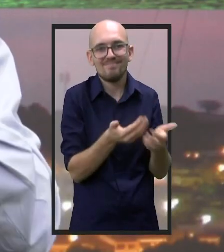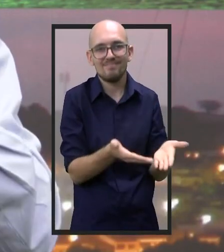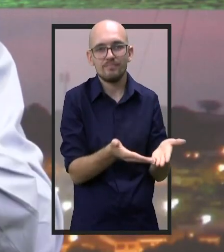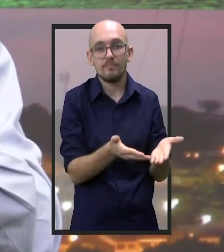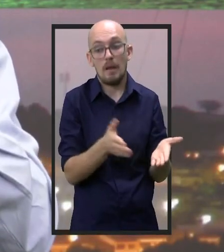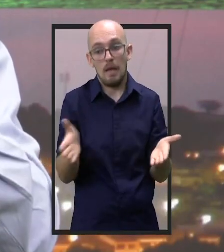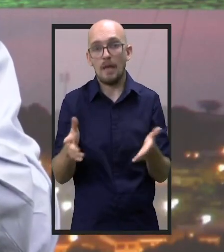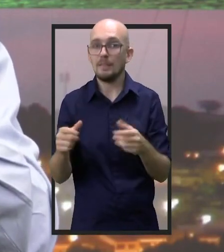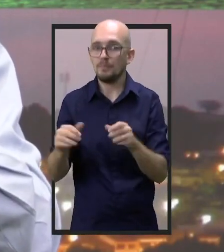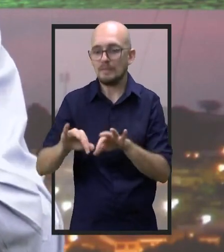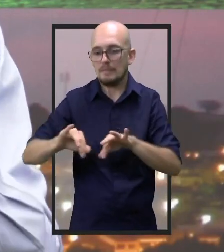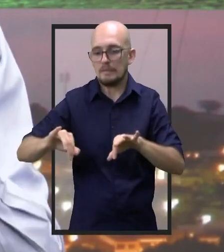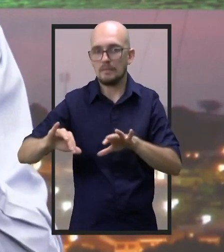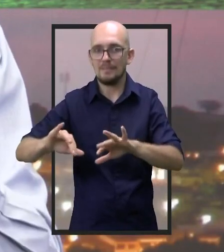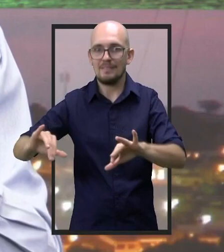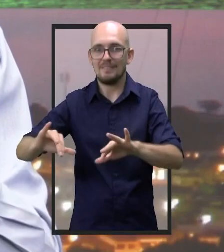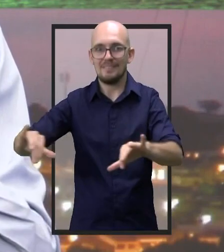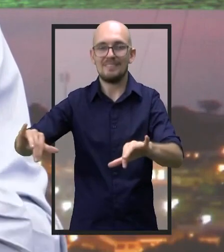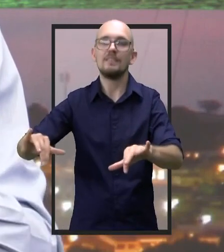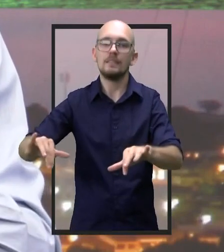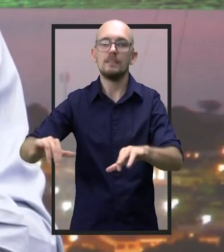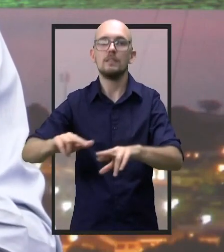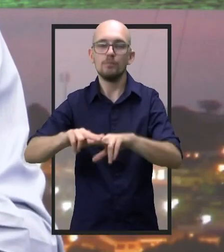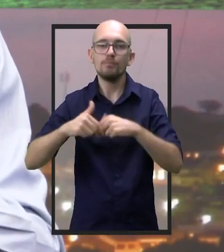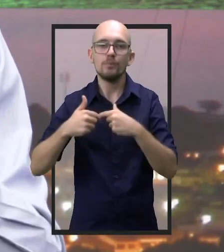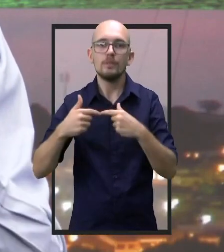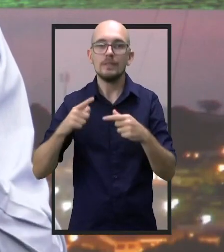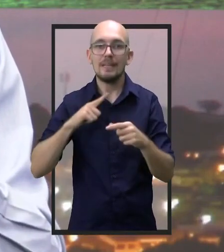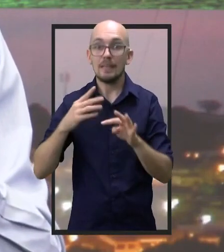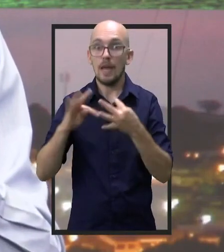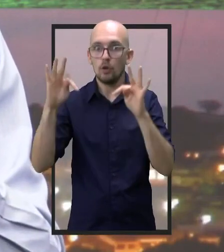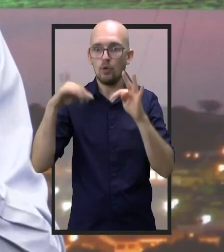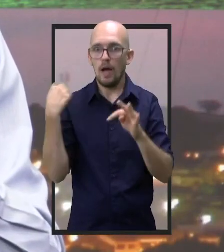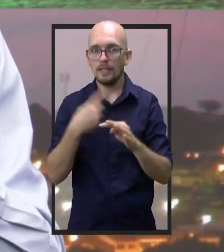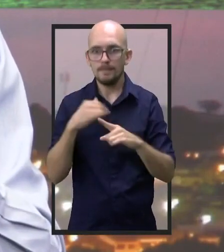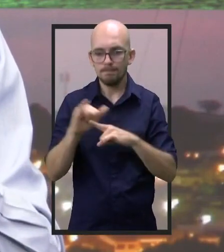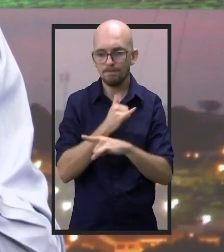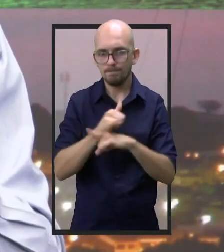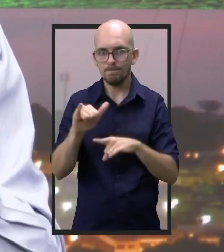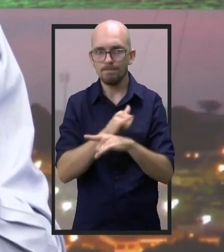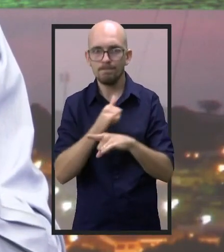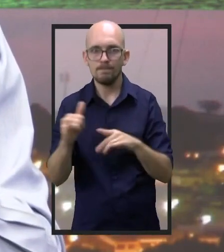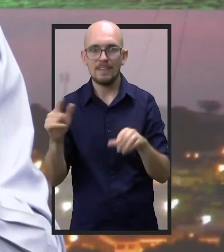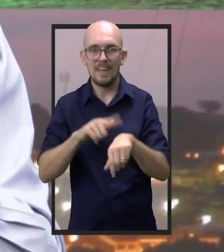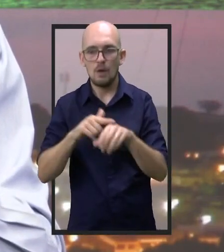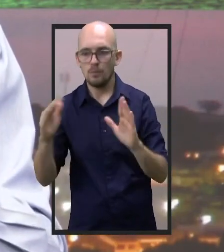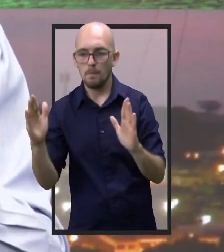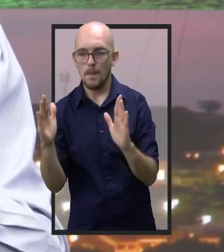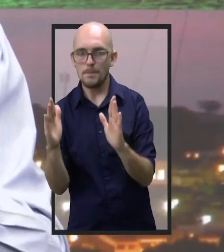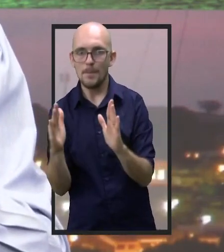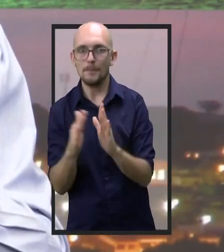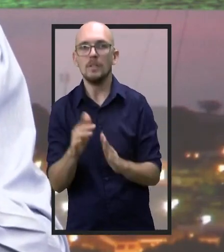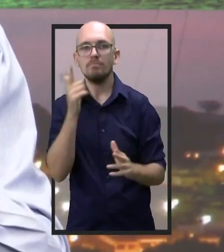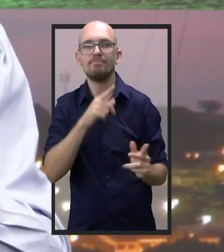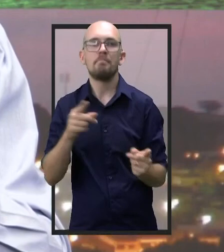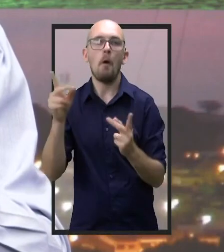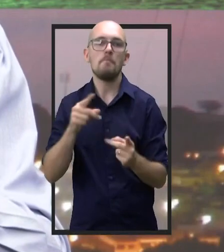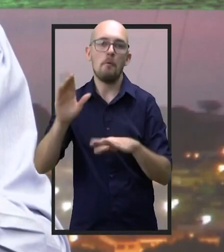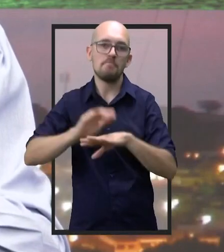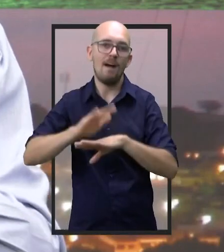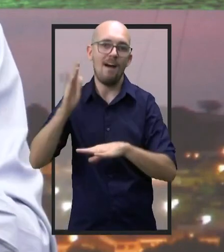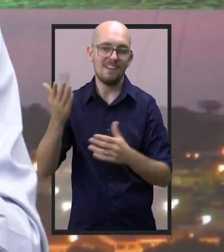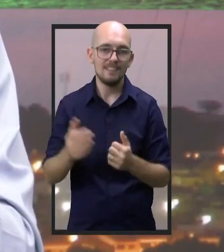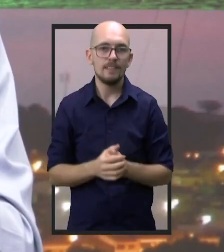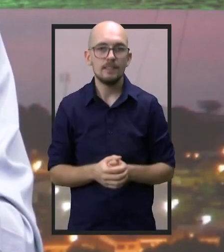em vertical, em produtividade. Essa tecnologia nós temos. Então, veja só, nós temos que ter